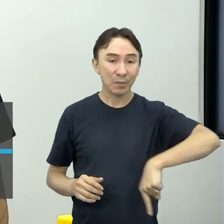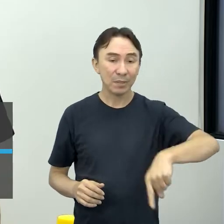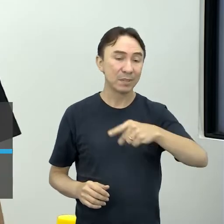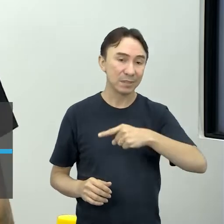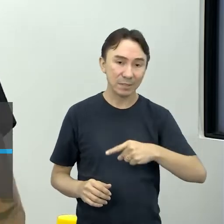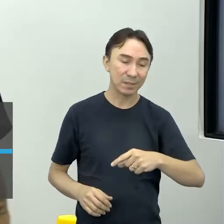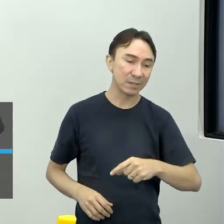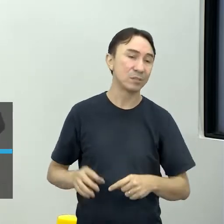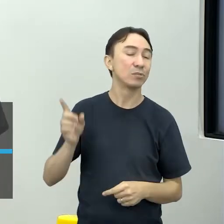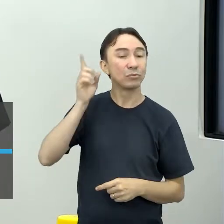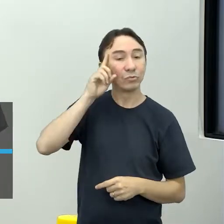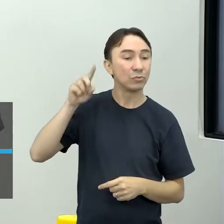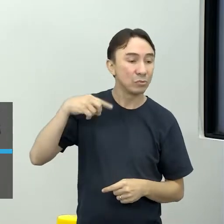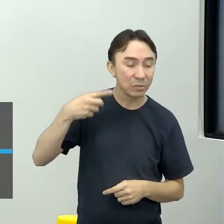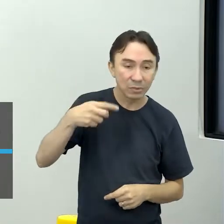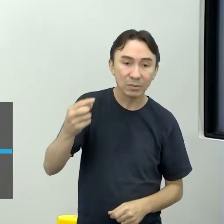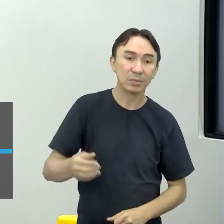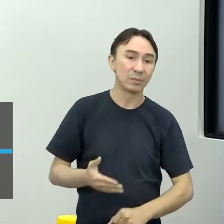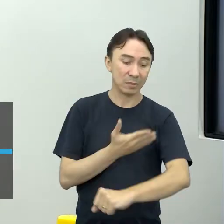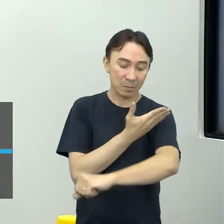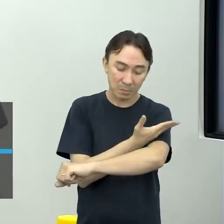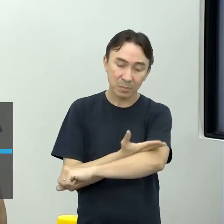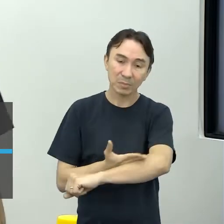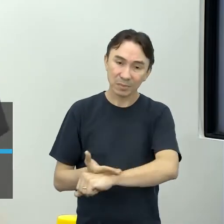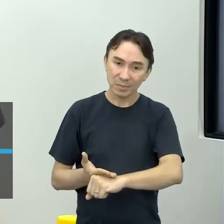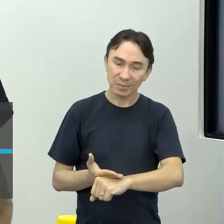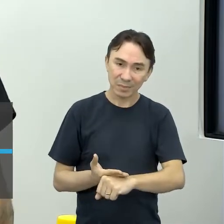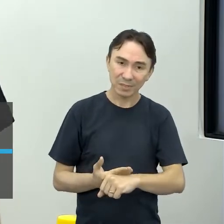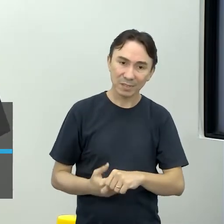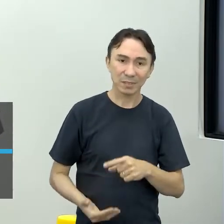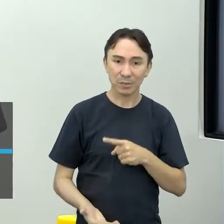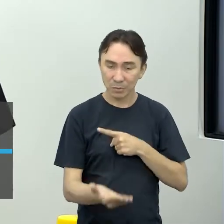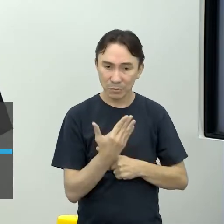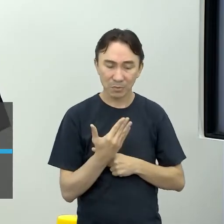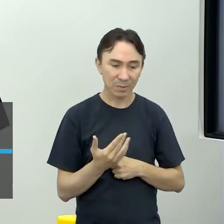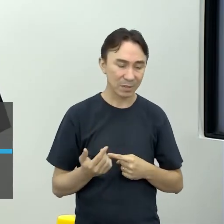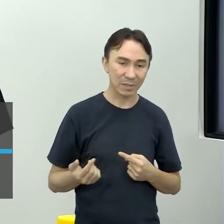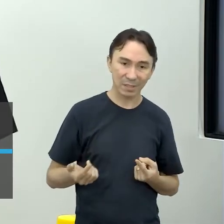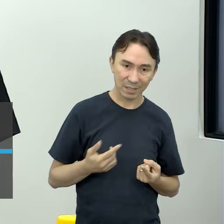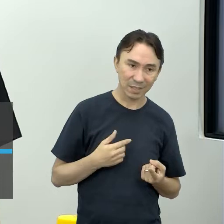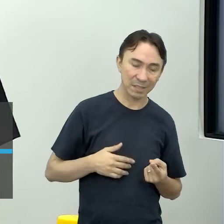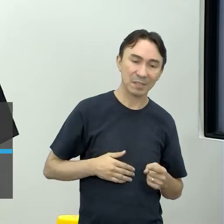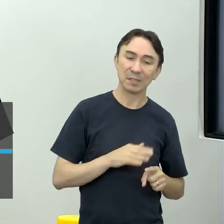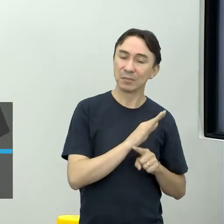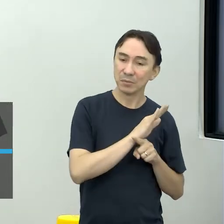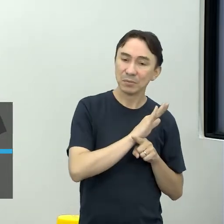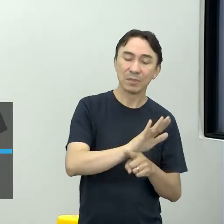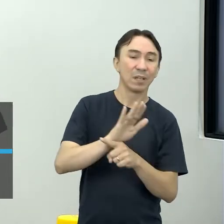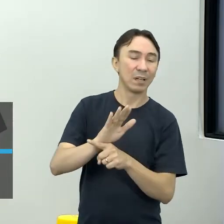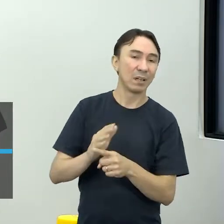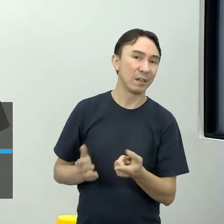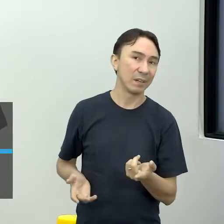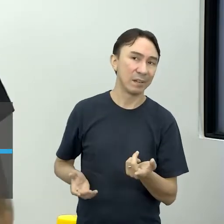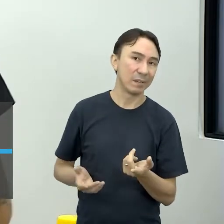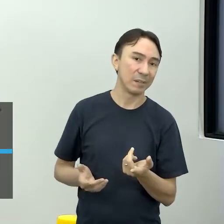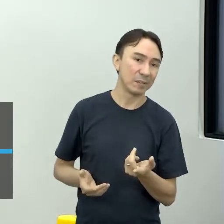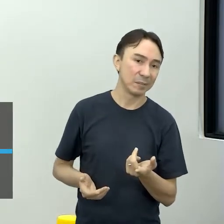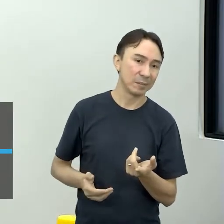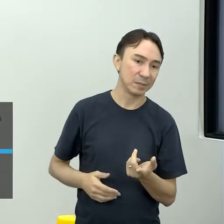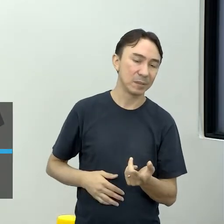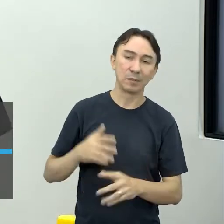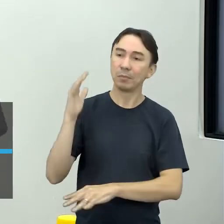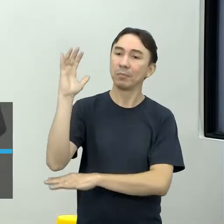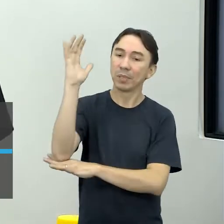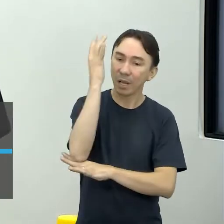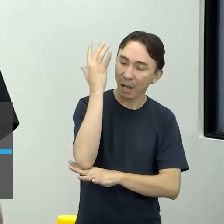dia para melhorar, né, toda a questão ambiental, e não só ambiental, mas também humanitária, né?